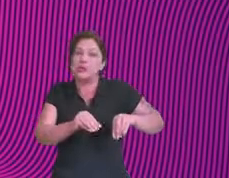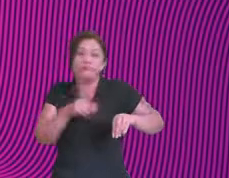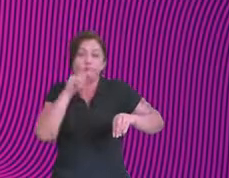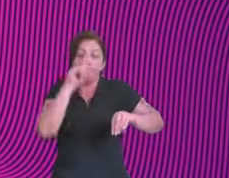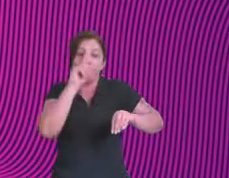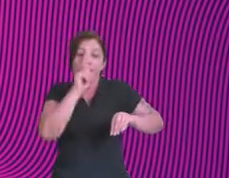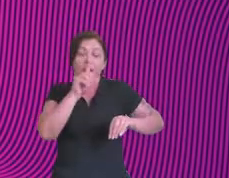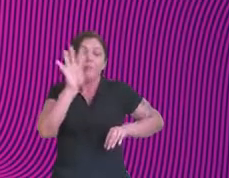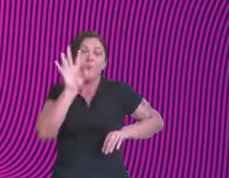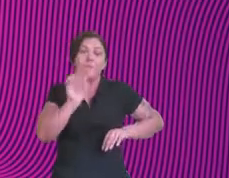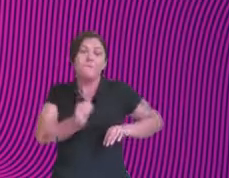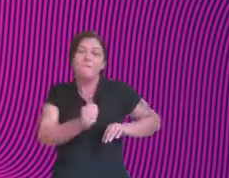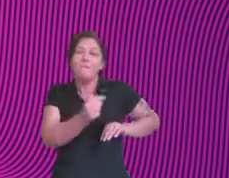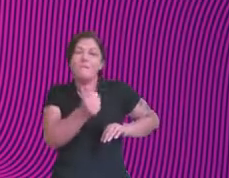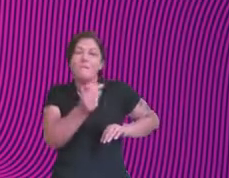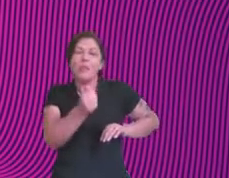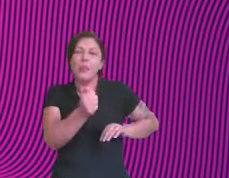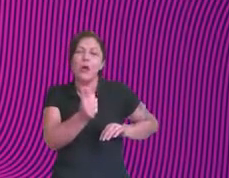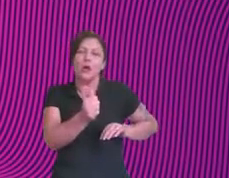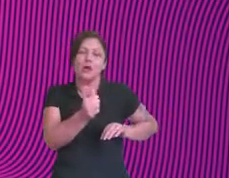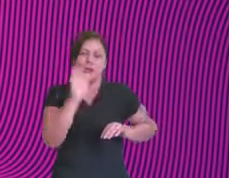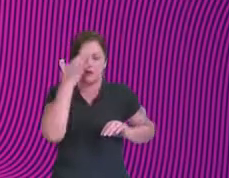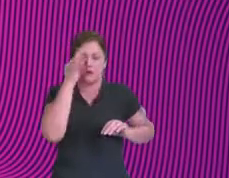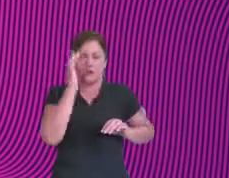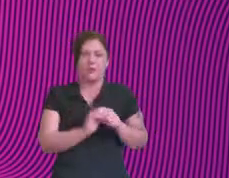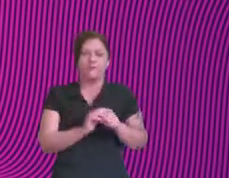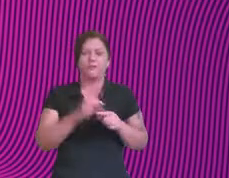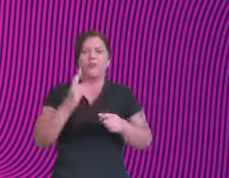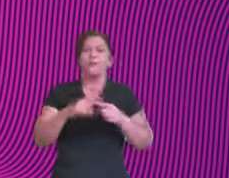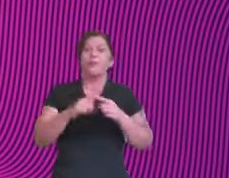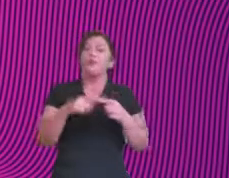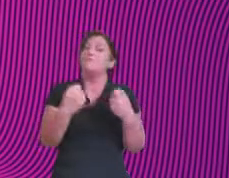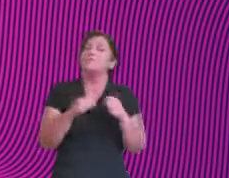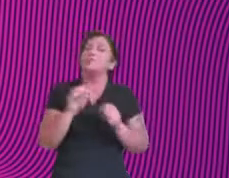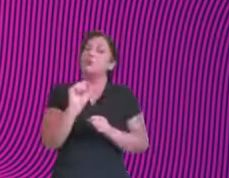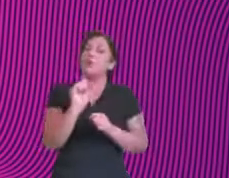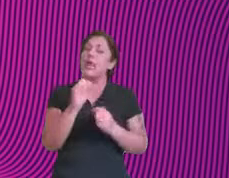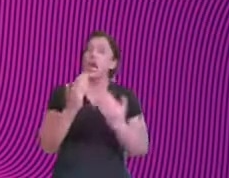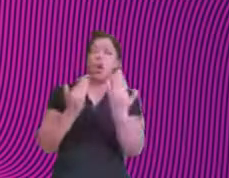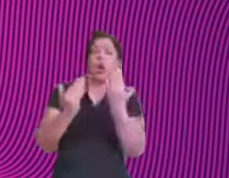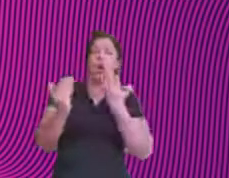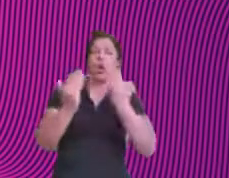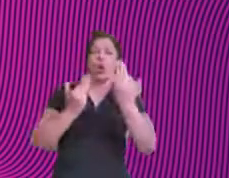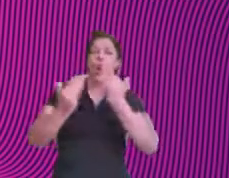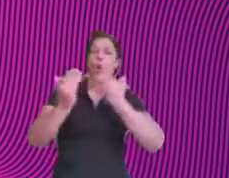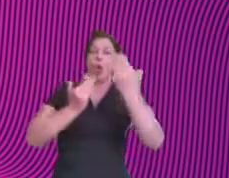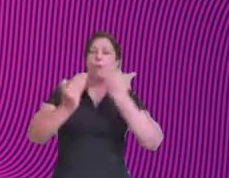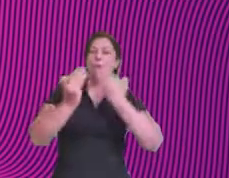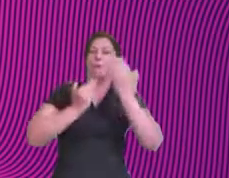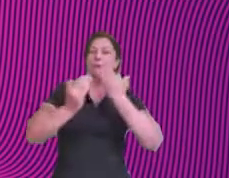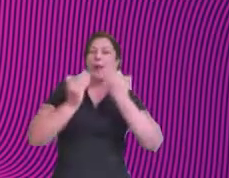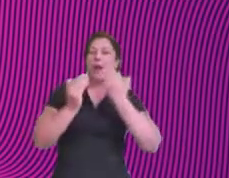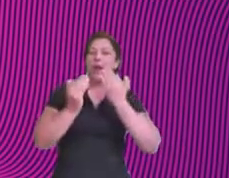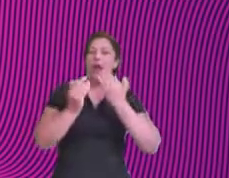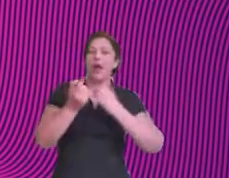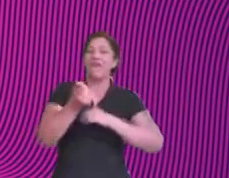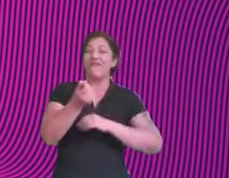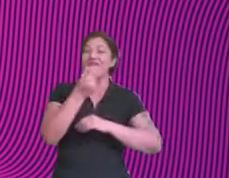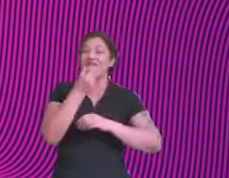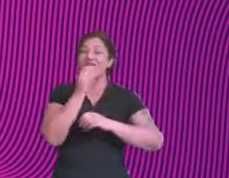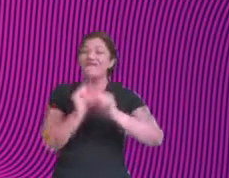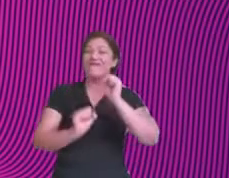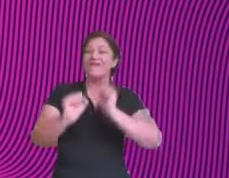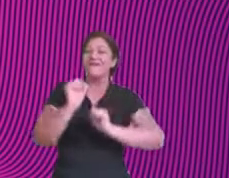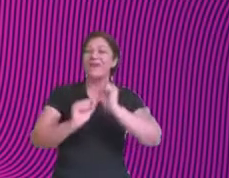a gente precisaria da indústria farmacêutica muito junto com a gente para poder entender